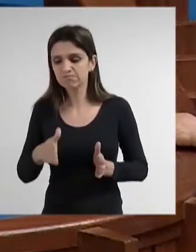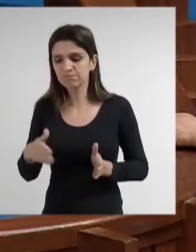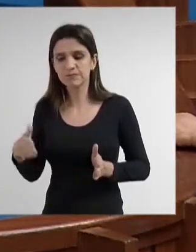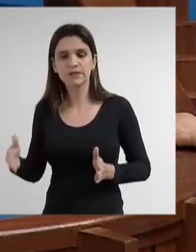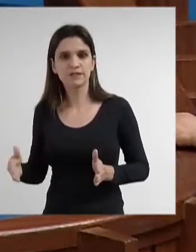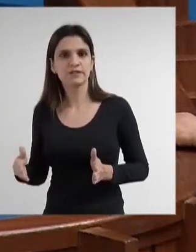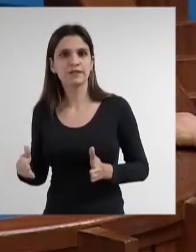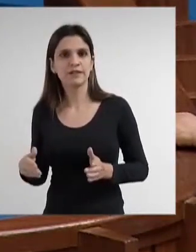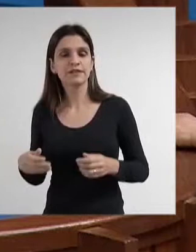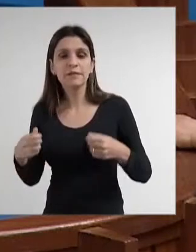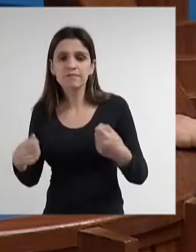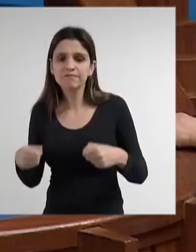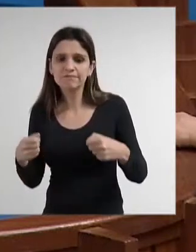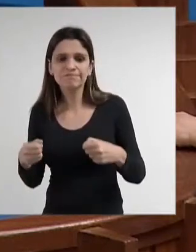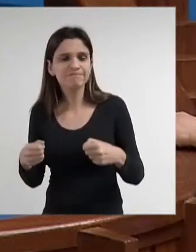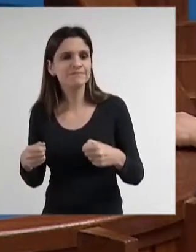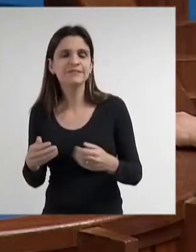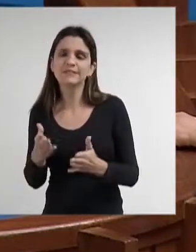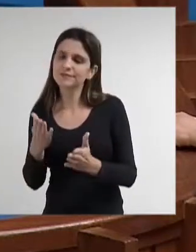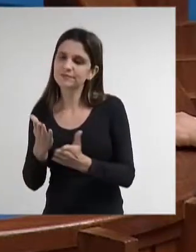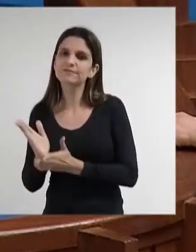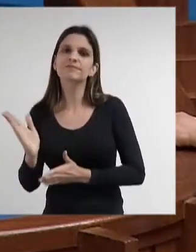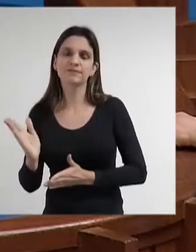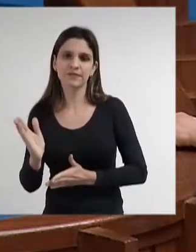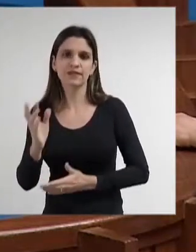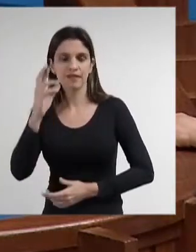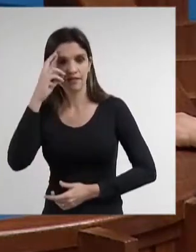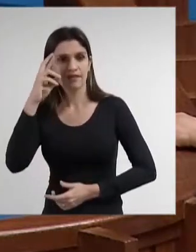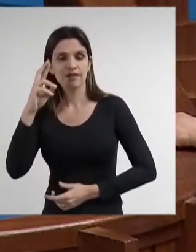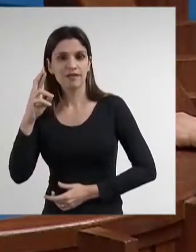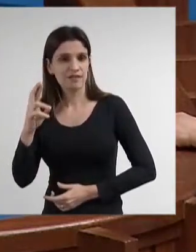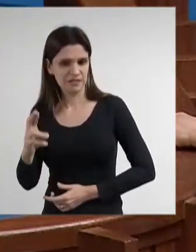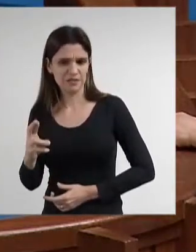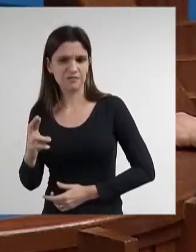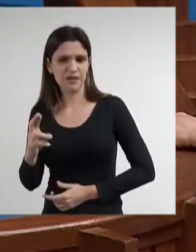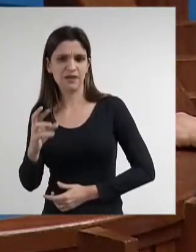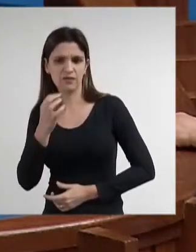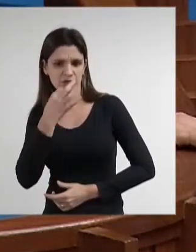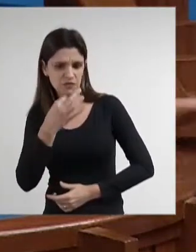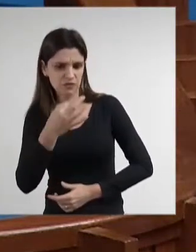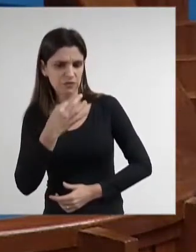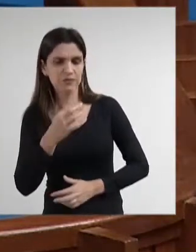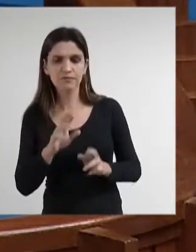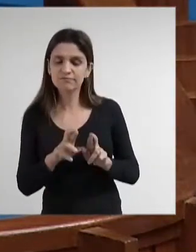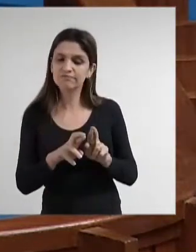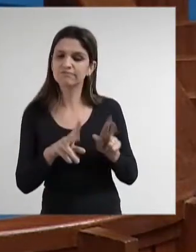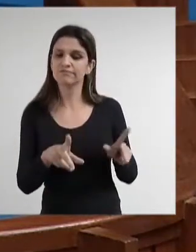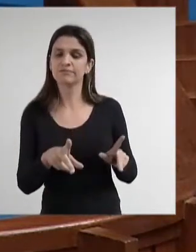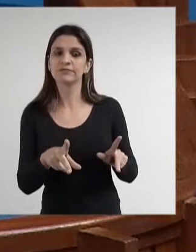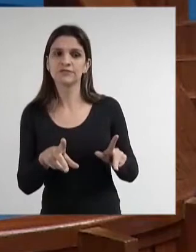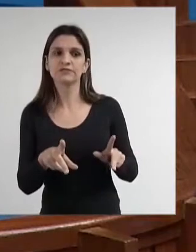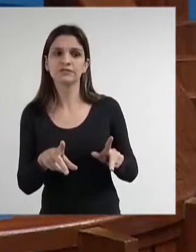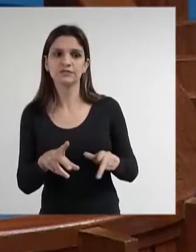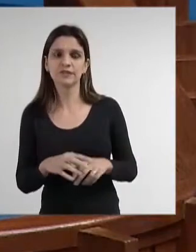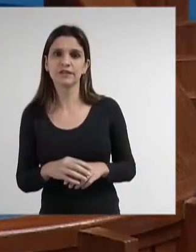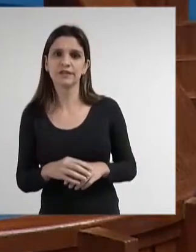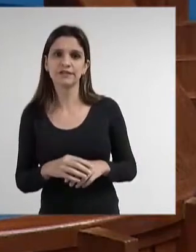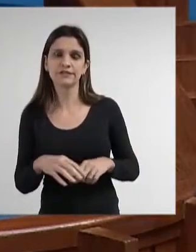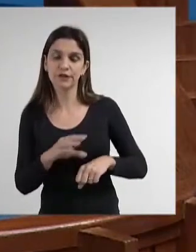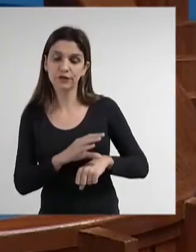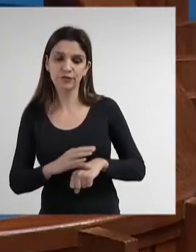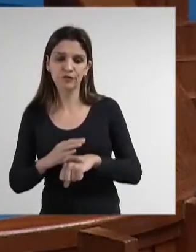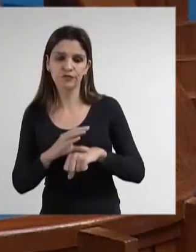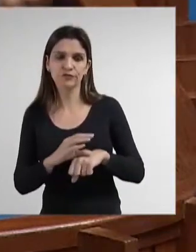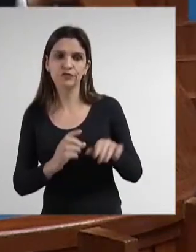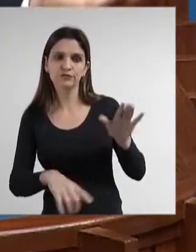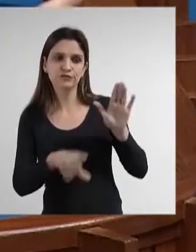ser aprovado. Respeito àqueles que pensam diferente em relação à questão da constitucionalidade.